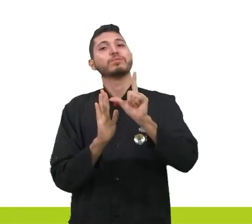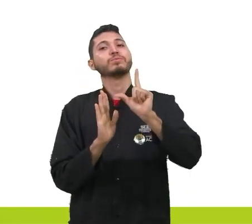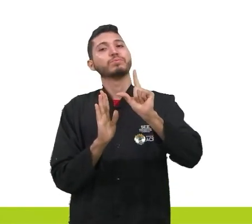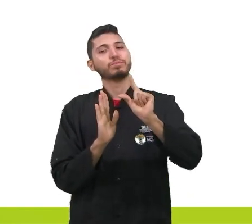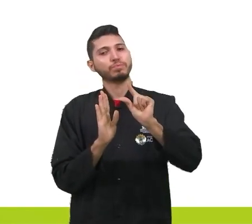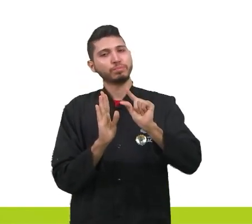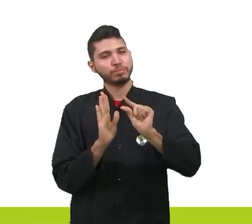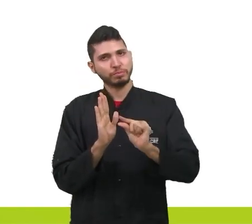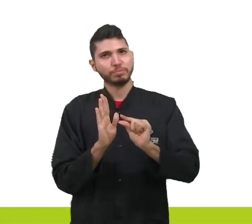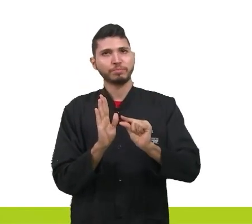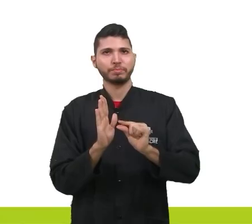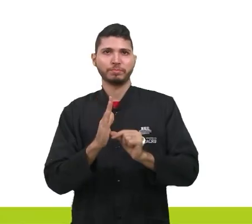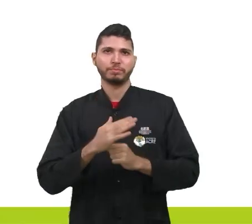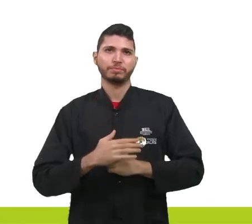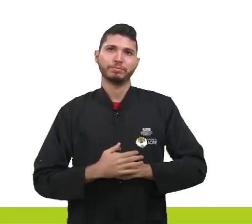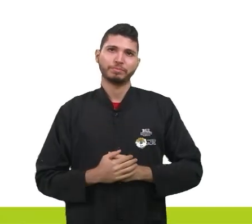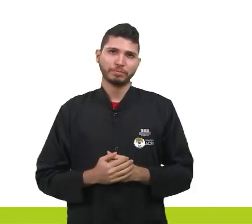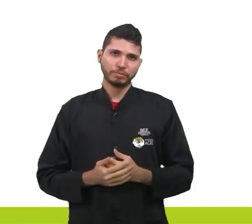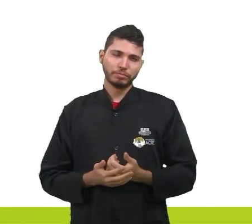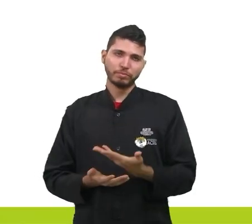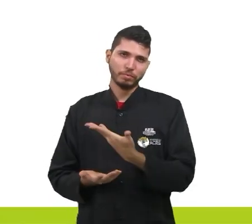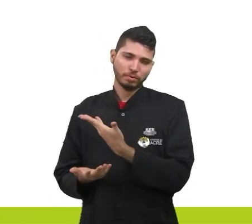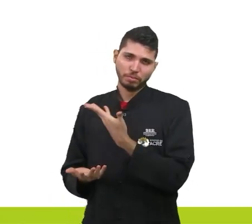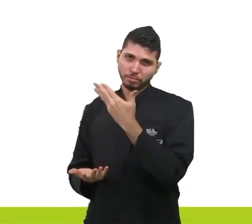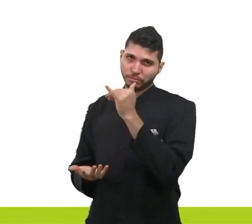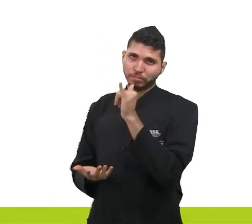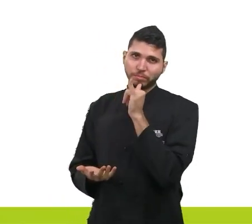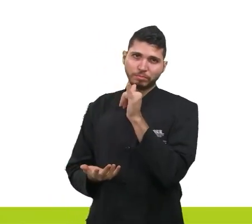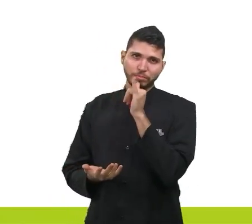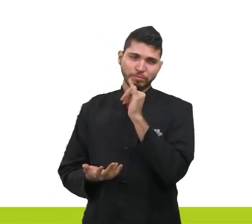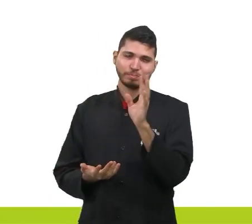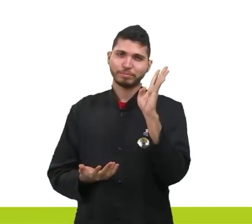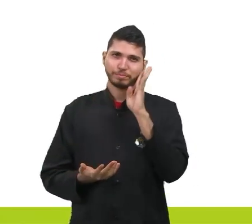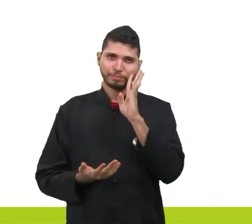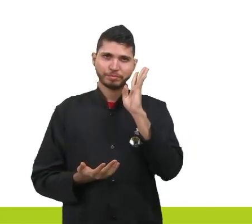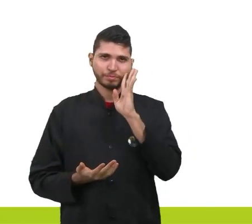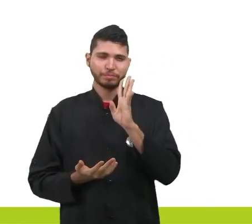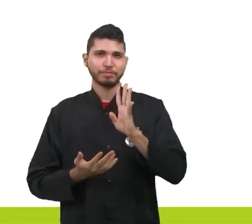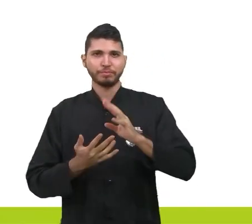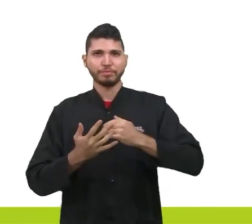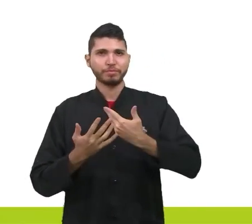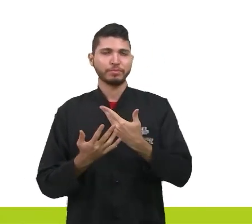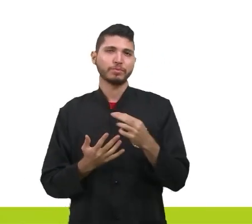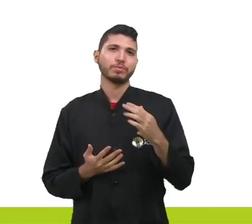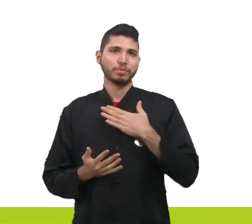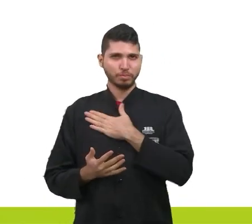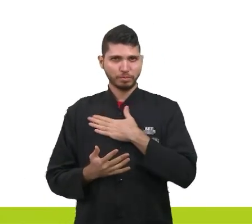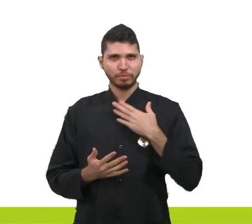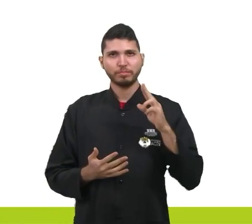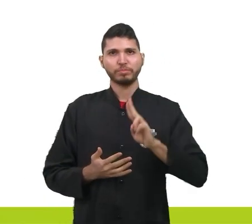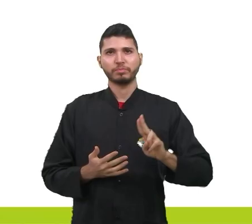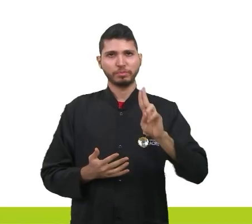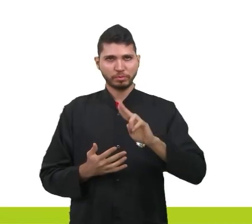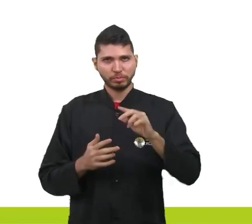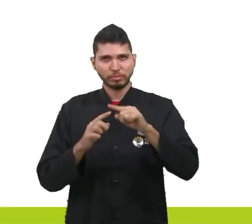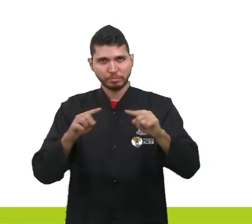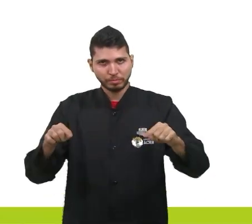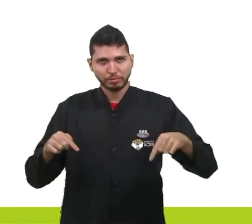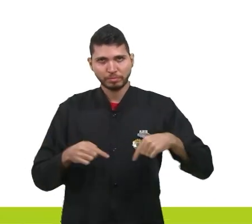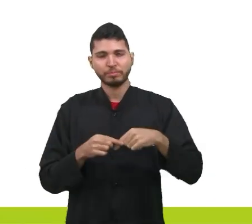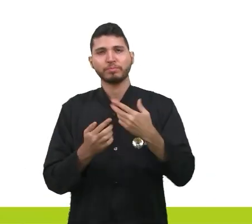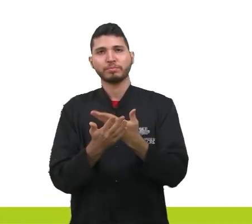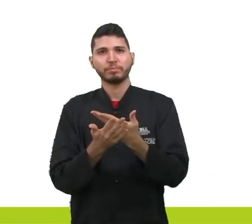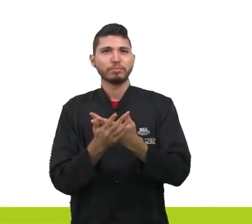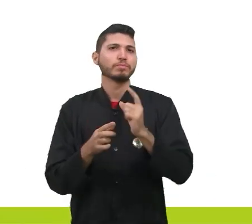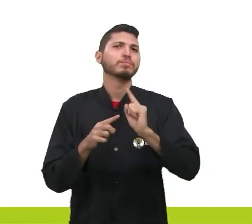Aí eu trouxe um exemplo bem interessante. Eu gosto muito de utilizar essa imagem na sala de aula, porque